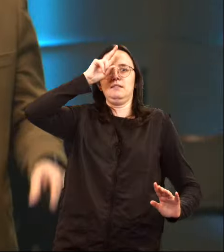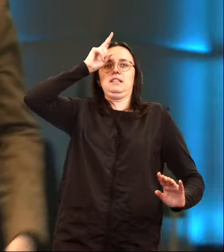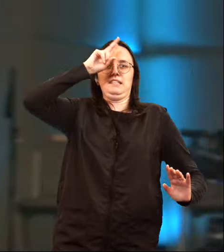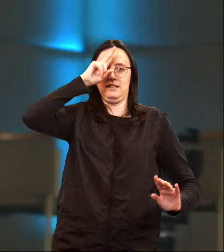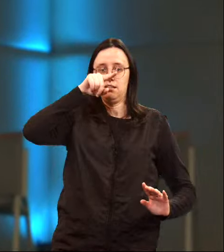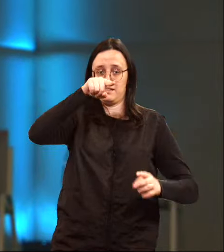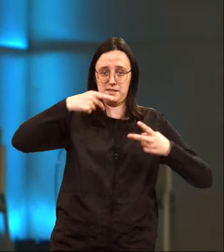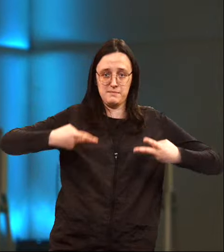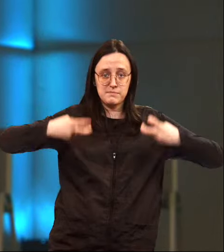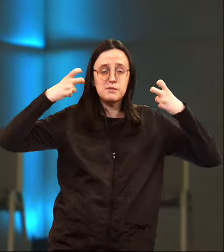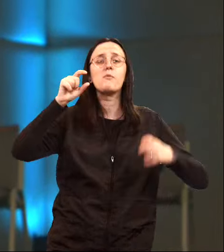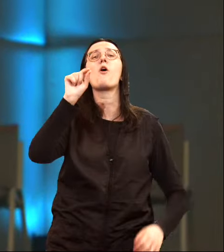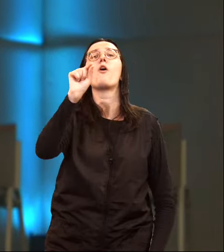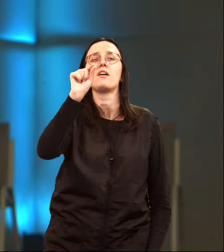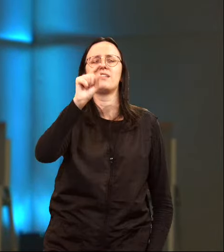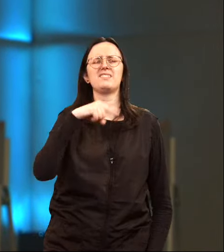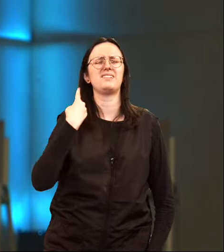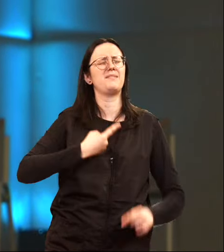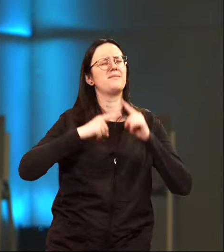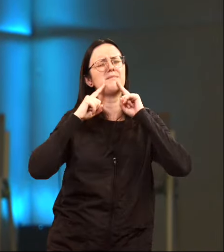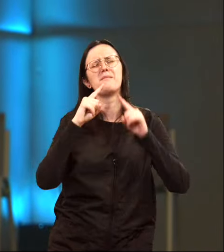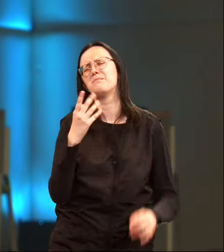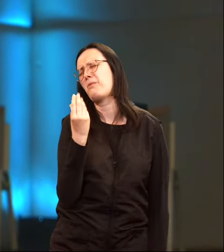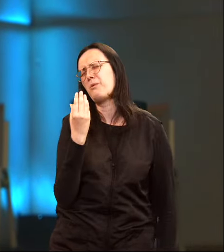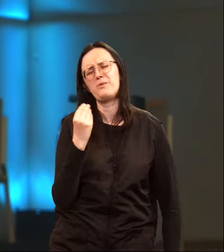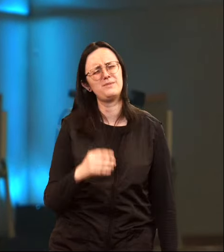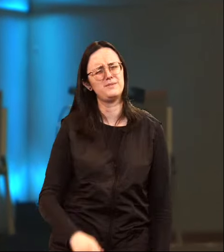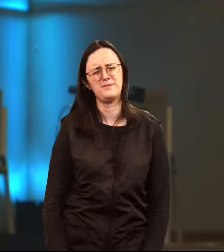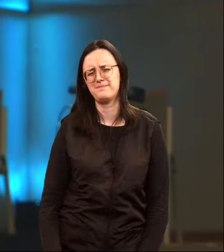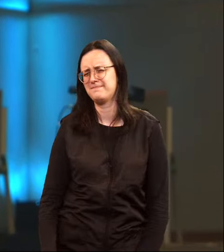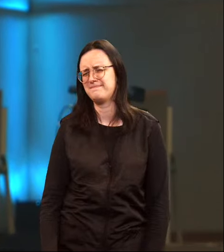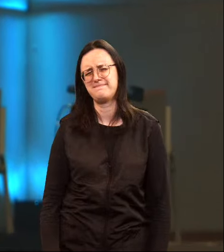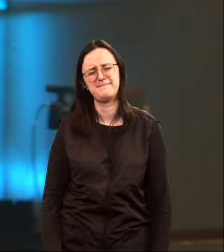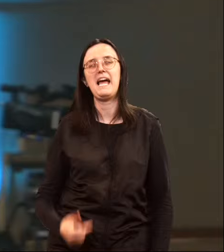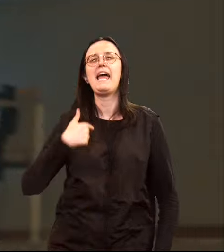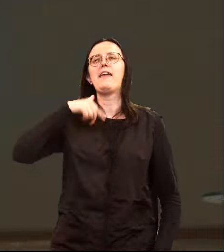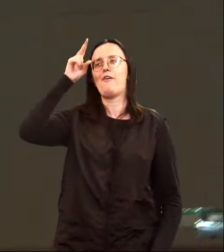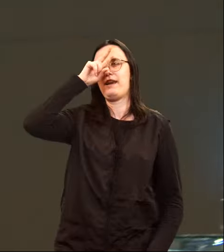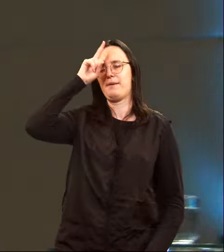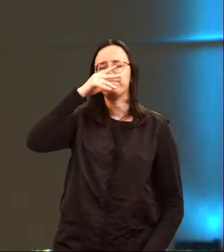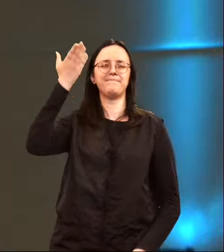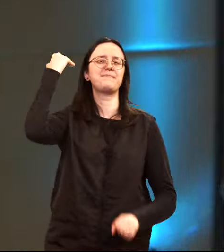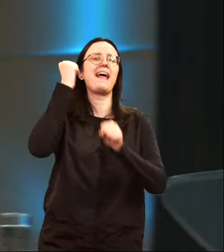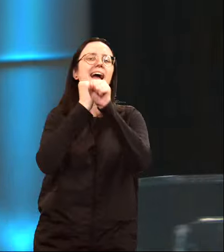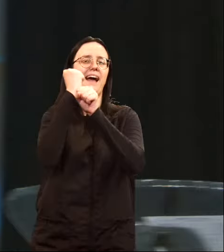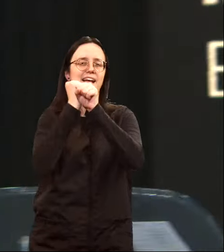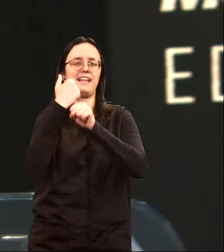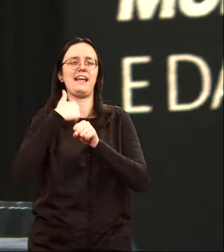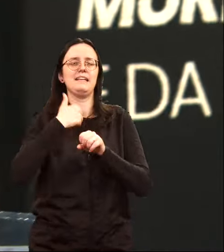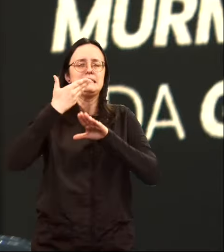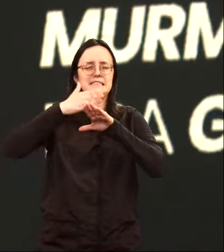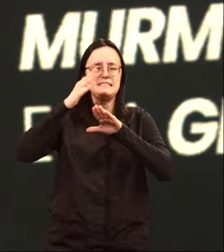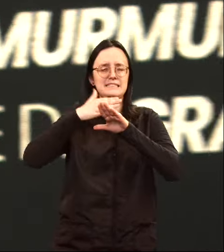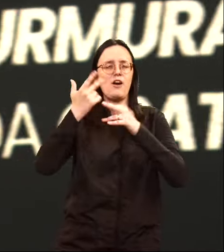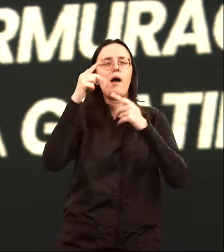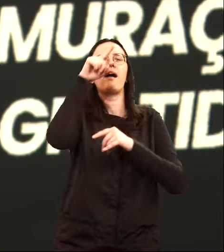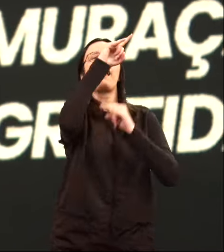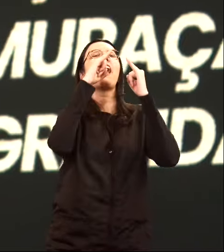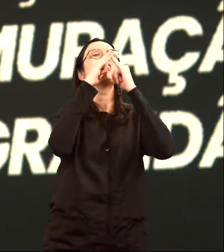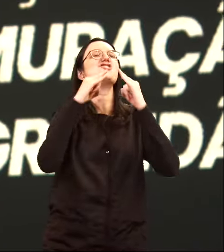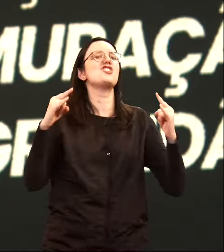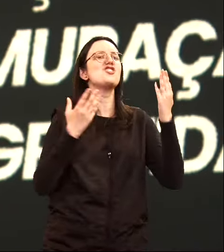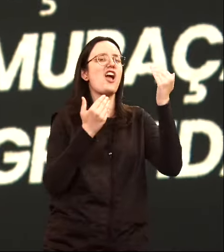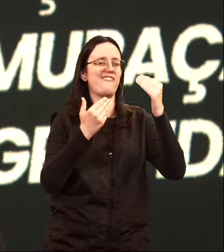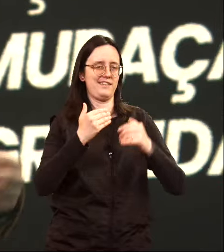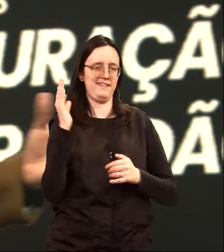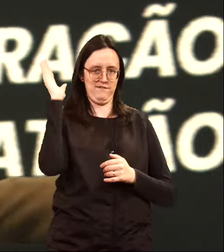vai perceber? A gente reclama às vezes demais. Eu lembro que alguns anos atrás eu fiz um exercício desses num acampamento